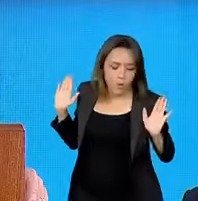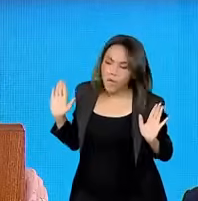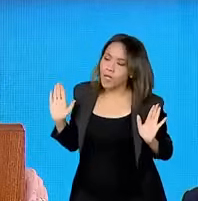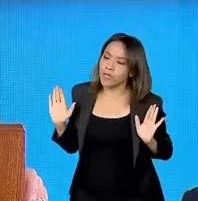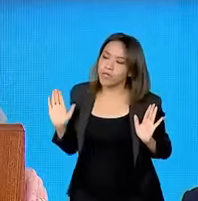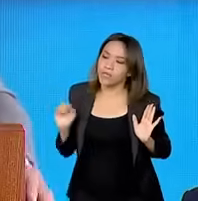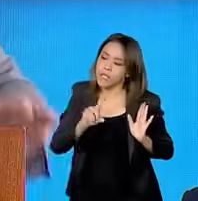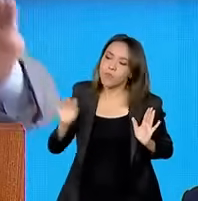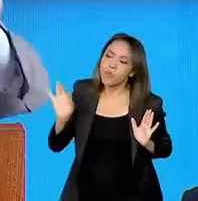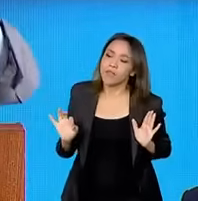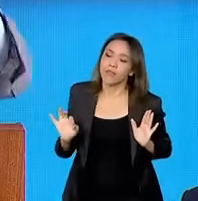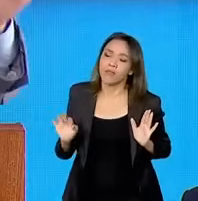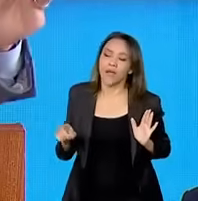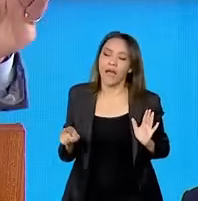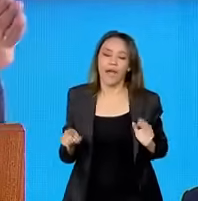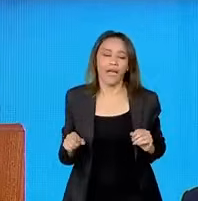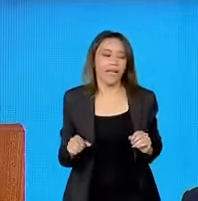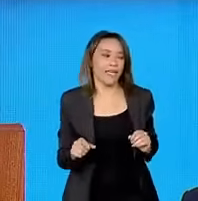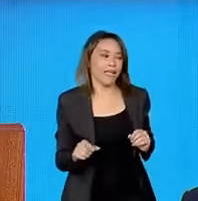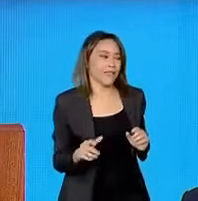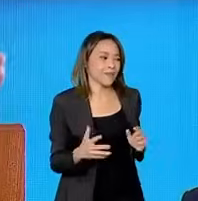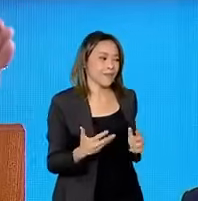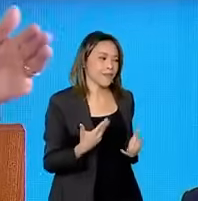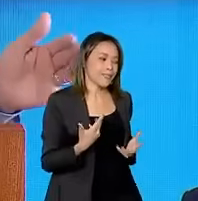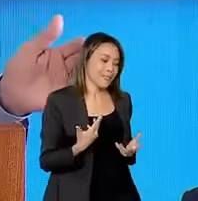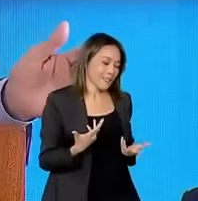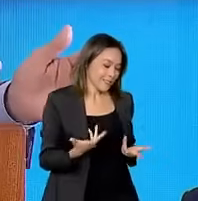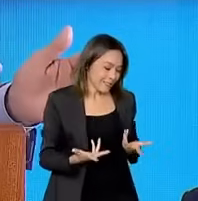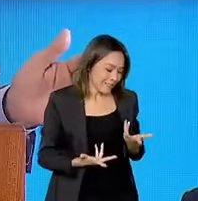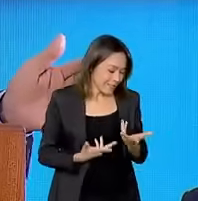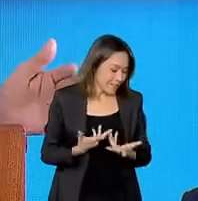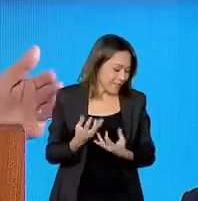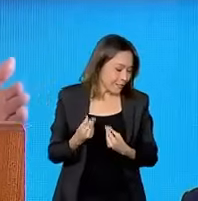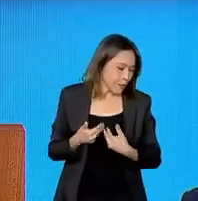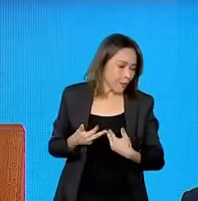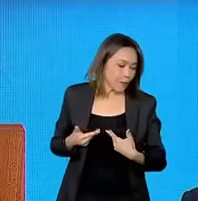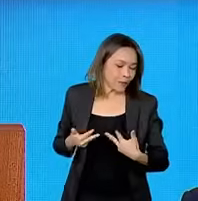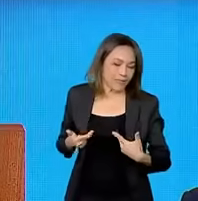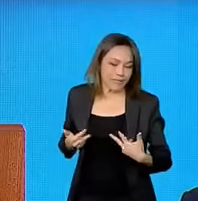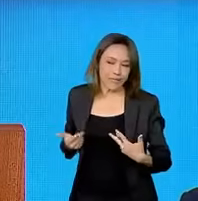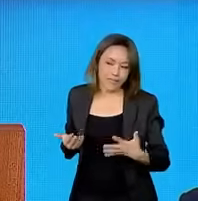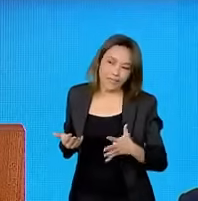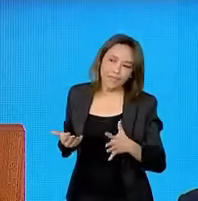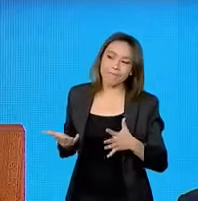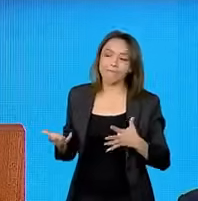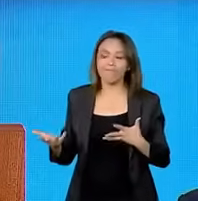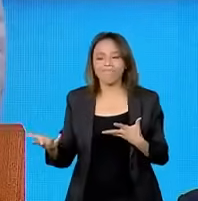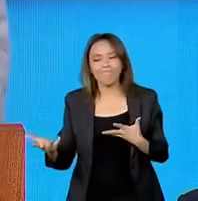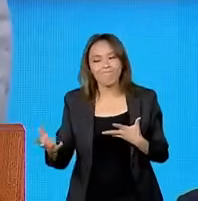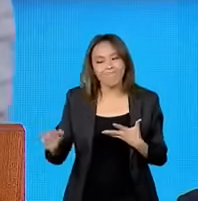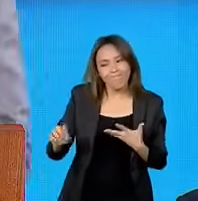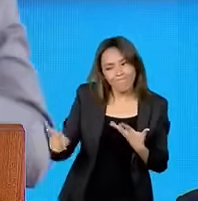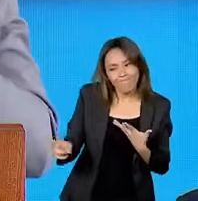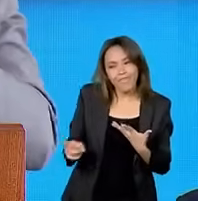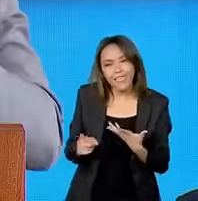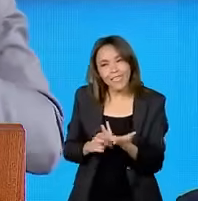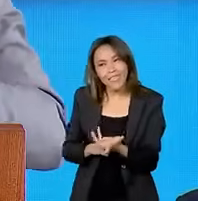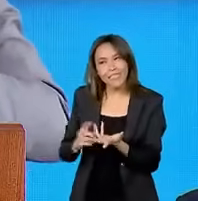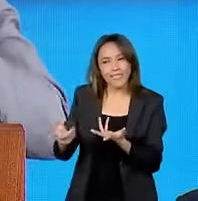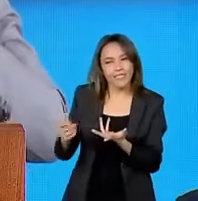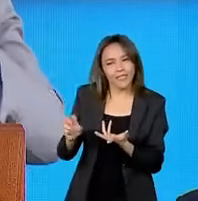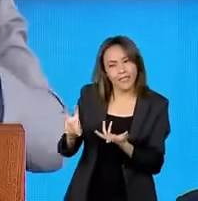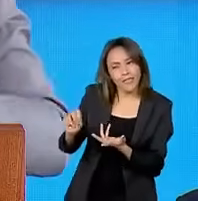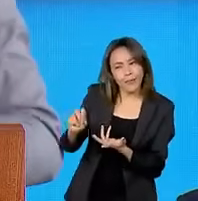nada. Aí eu percebi que entre tudo ou nada tem muita coisa no meio. Então, ao invés dos 100% ou nada,